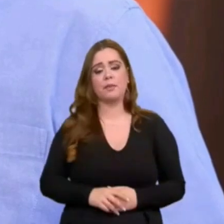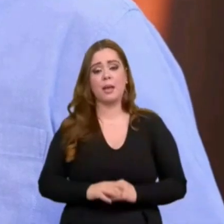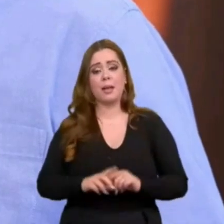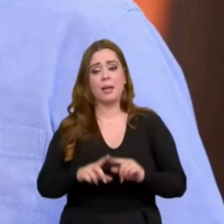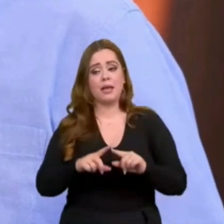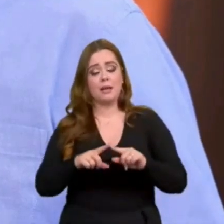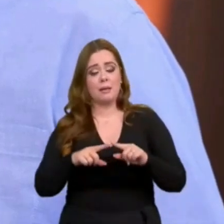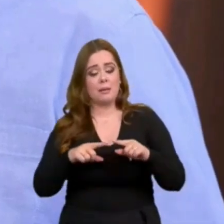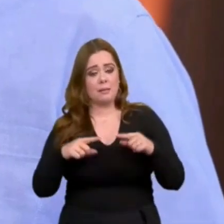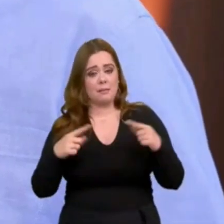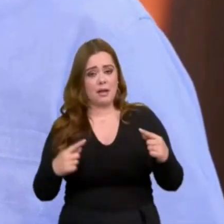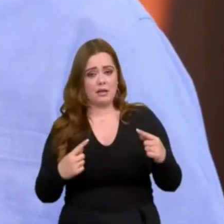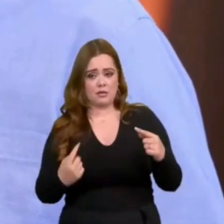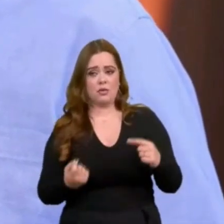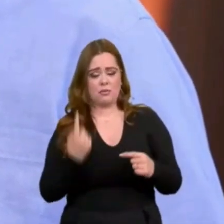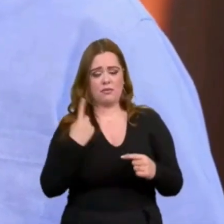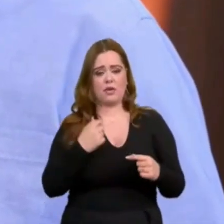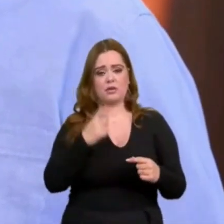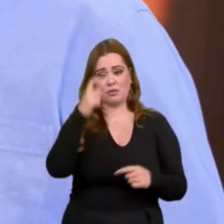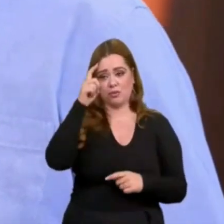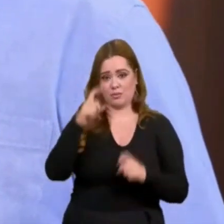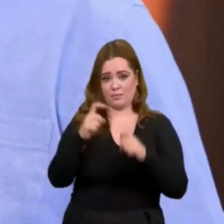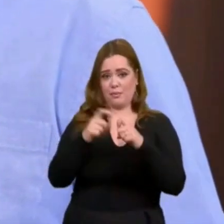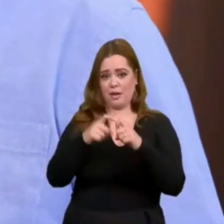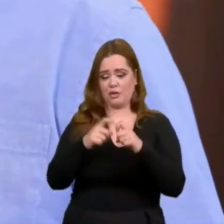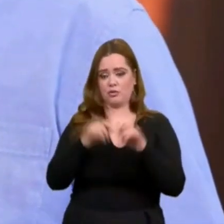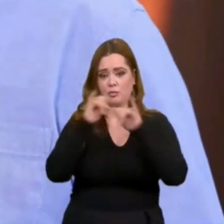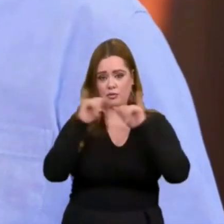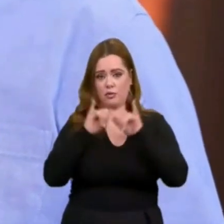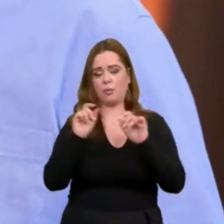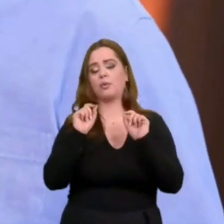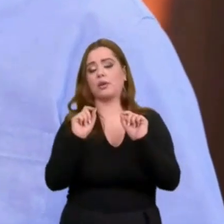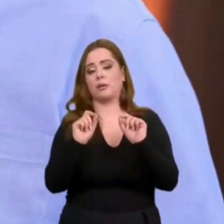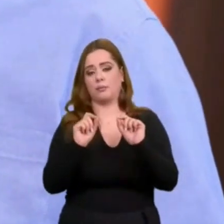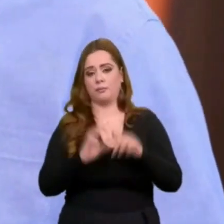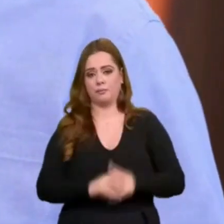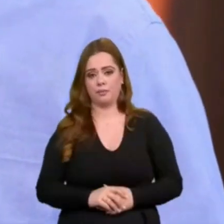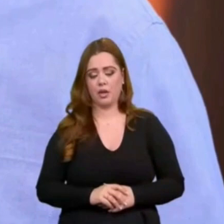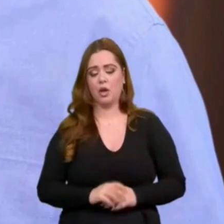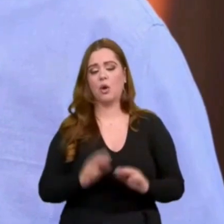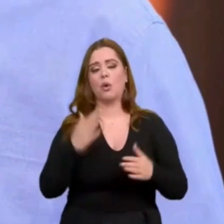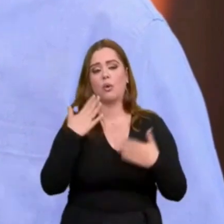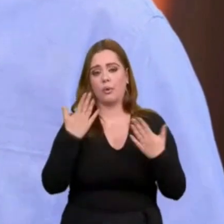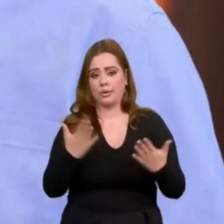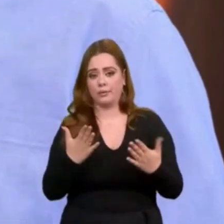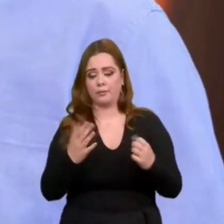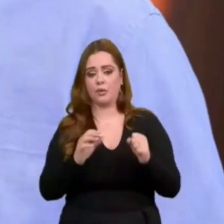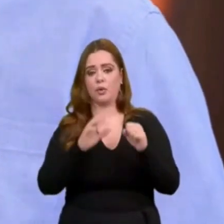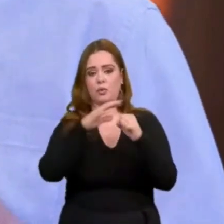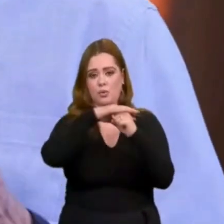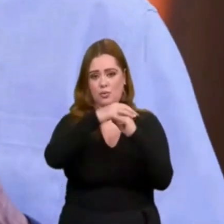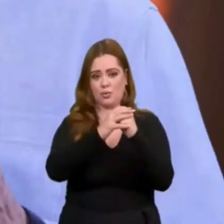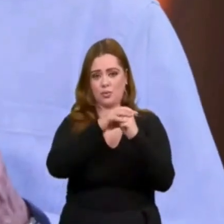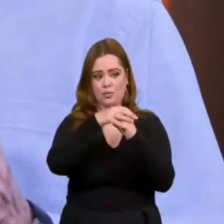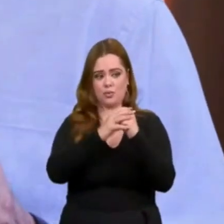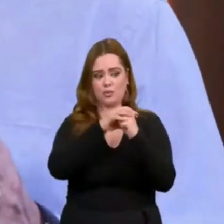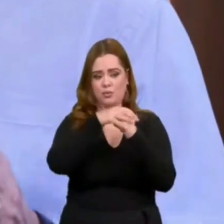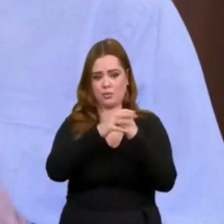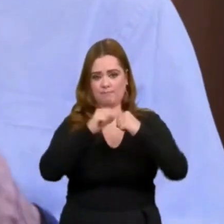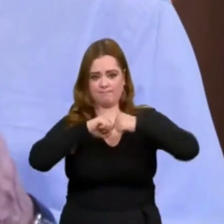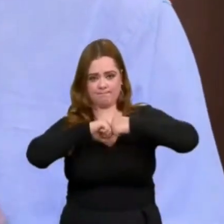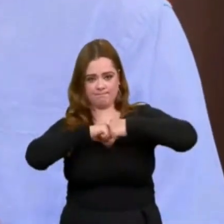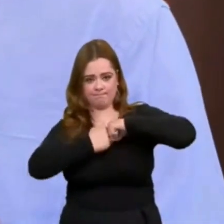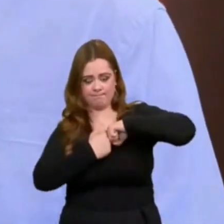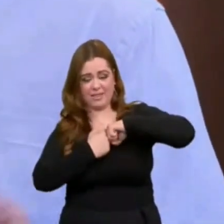Uma vez o médico me disse o seguinte: olha, o presidente, a cabeça do fêmur, essa dor no quadril, só quem vai